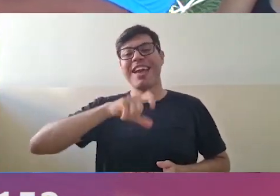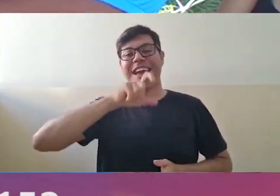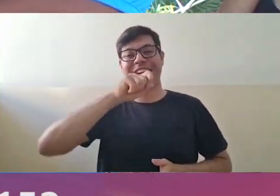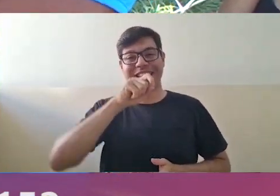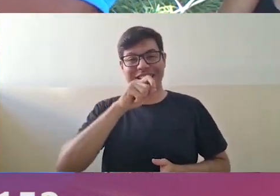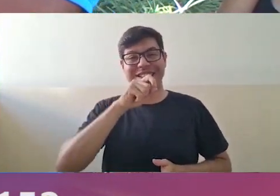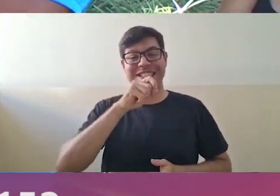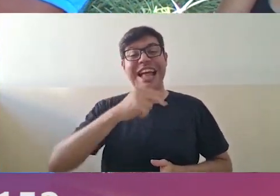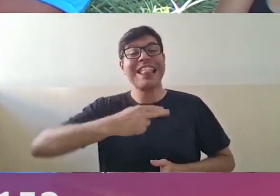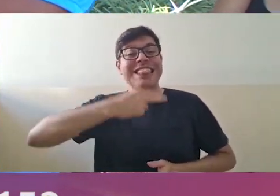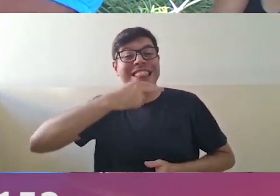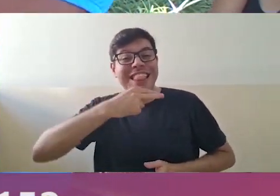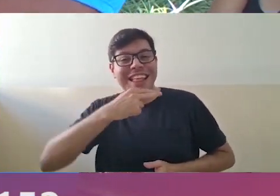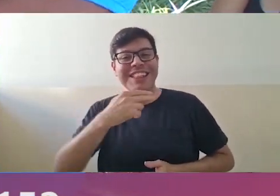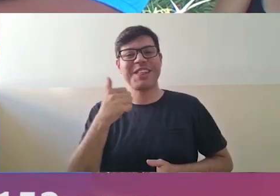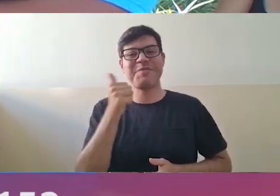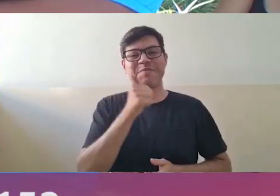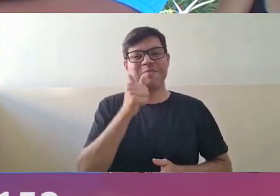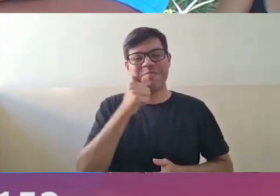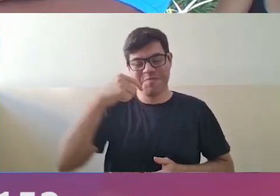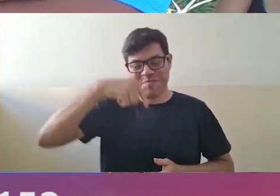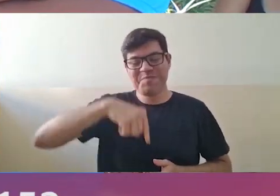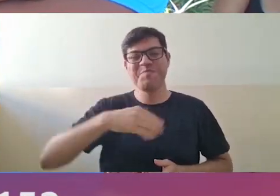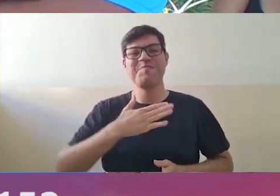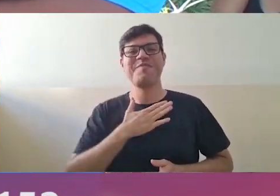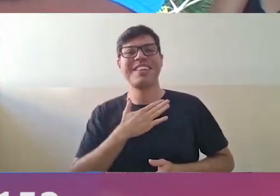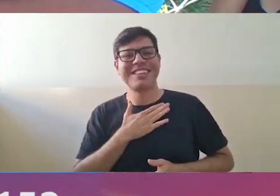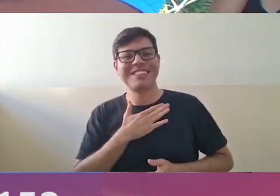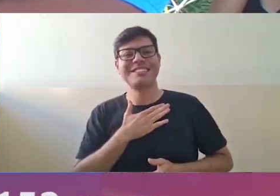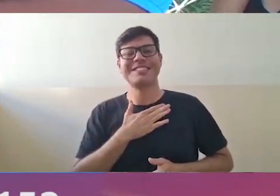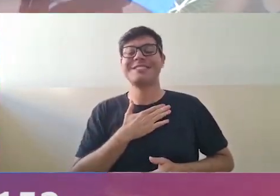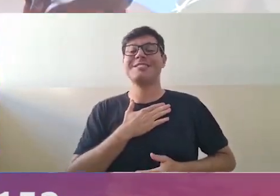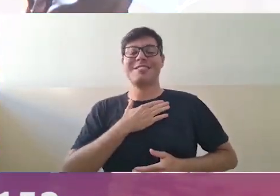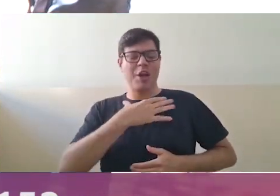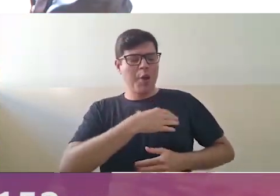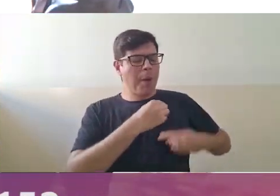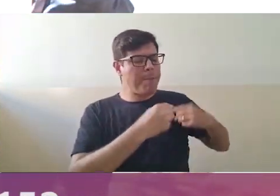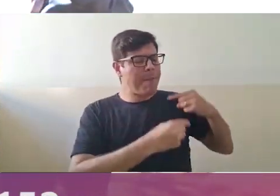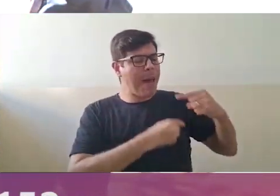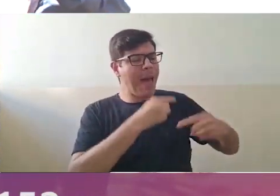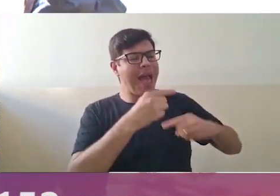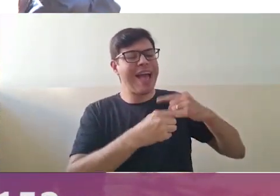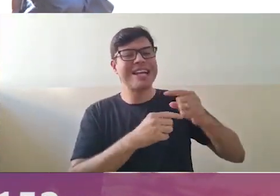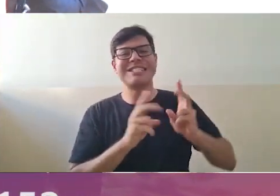sempre. Amo Araras. Araras, meus parabéns.